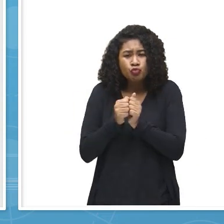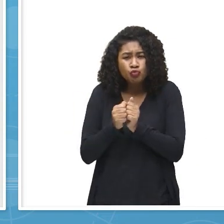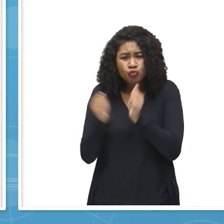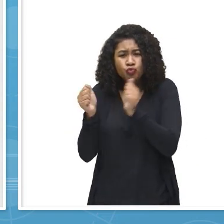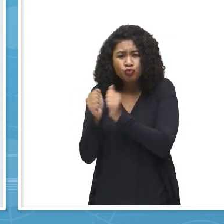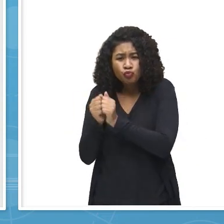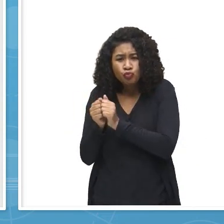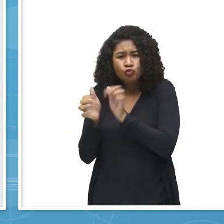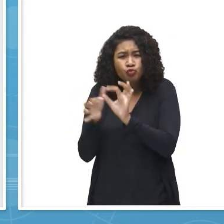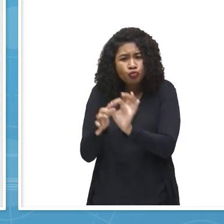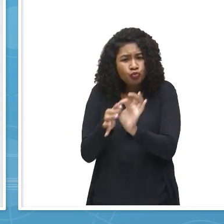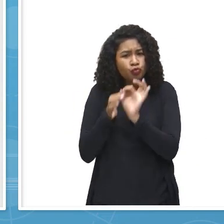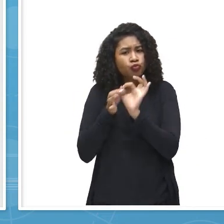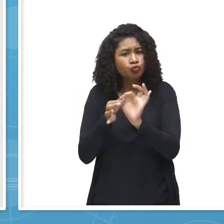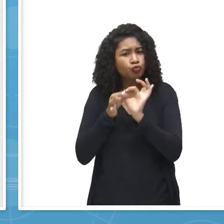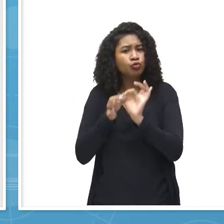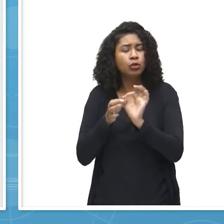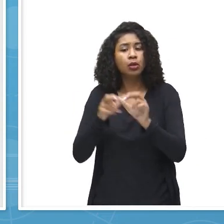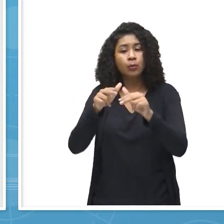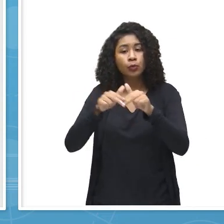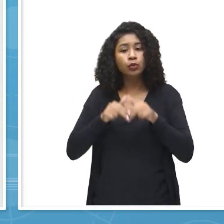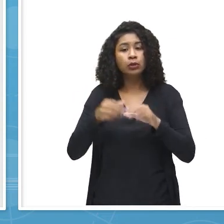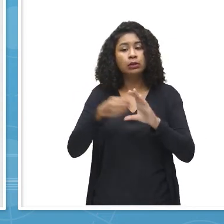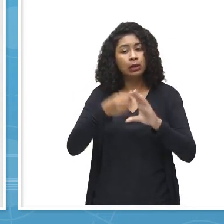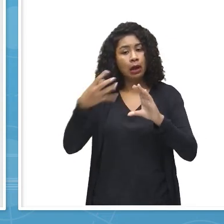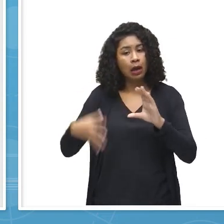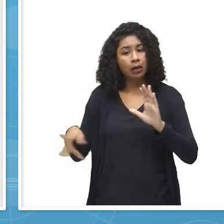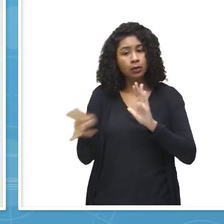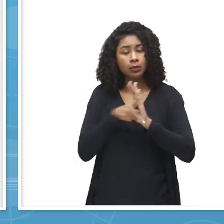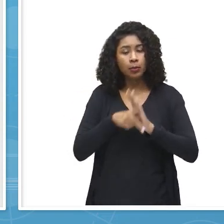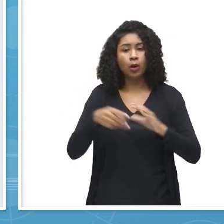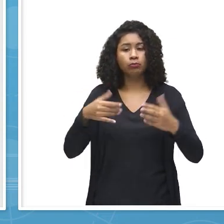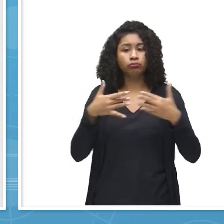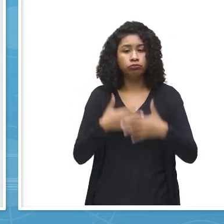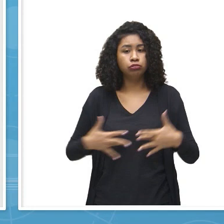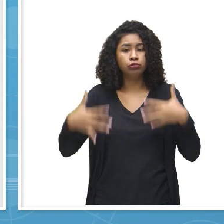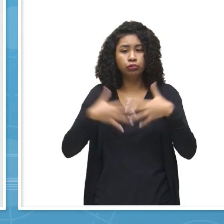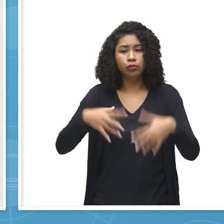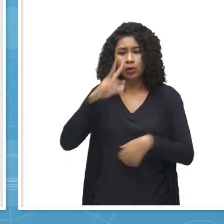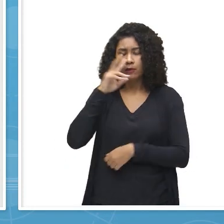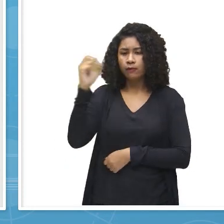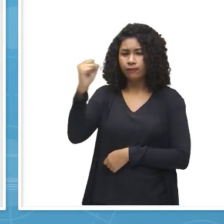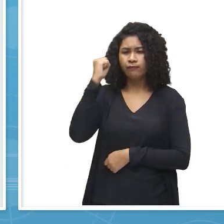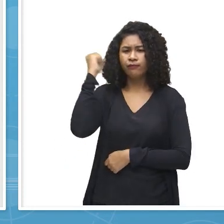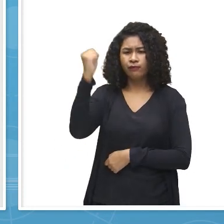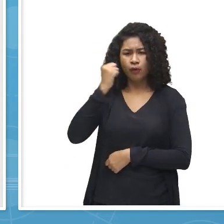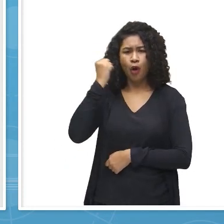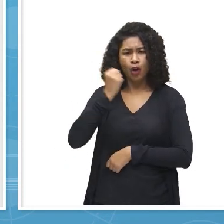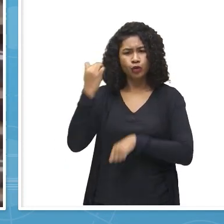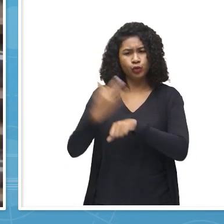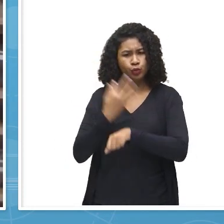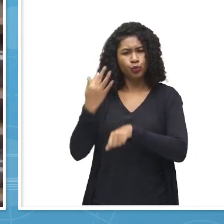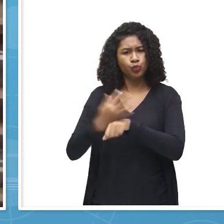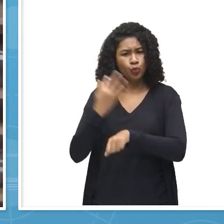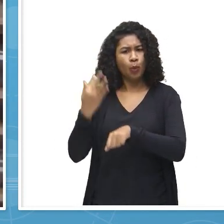dá o que confere essa característica do tecido epitelial dele ser forte, né? Ele resistir ali a pressões, a traumas